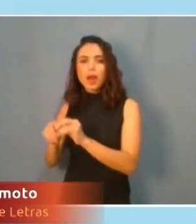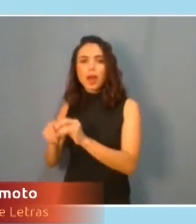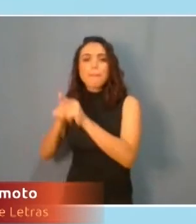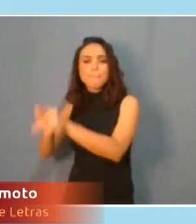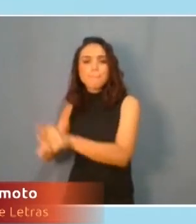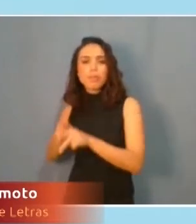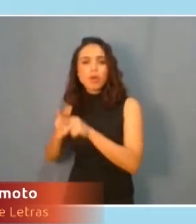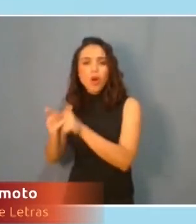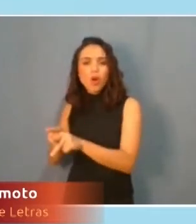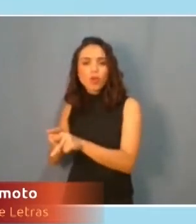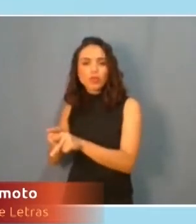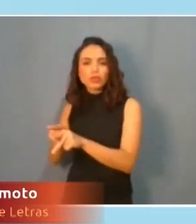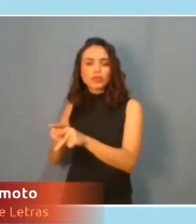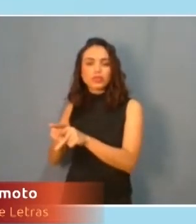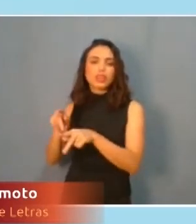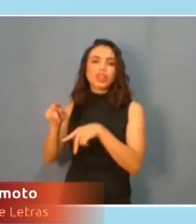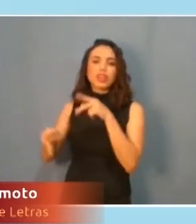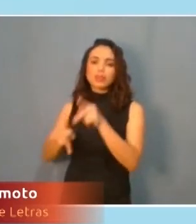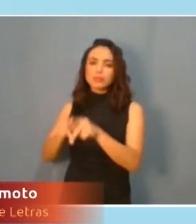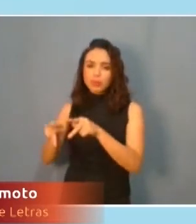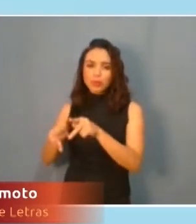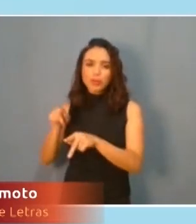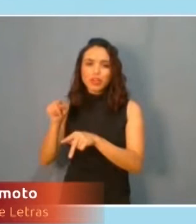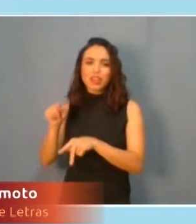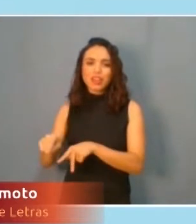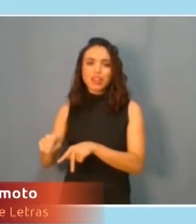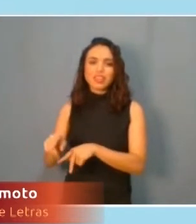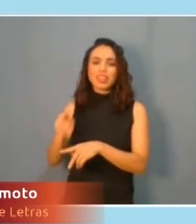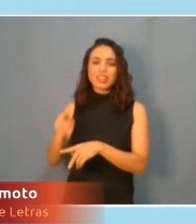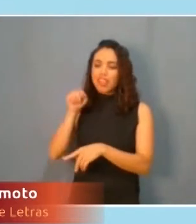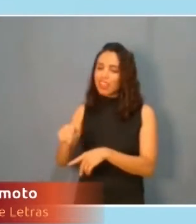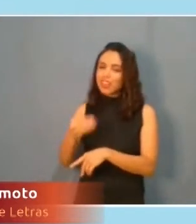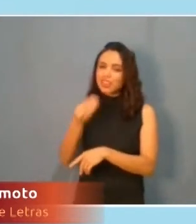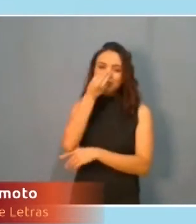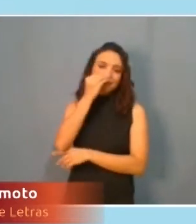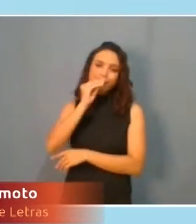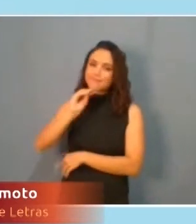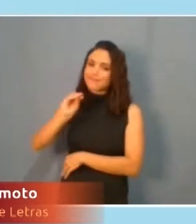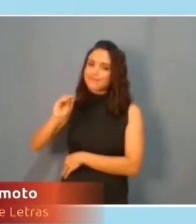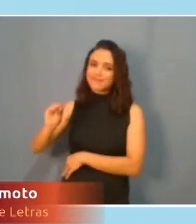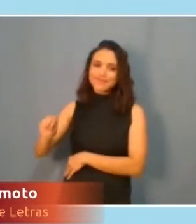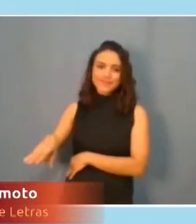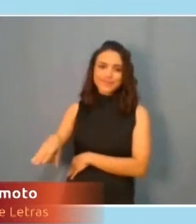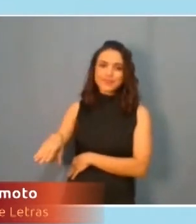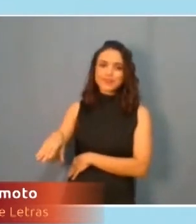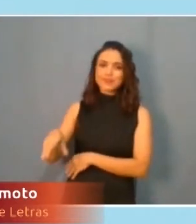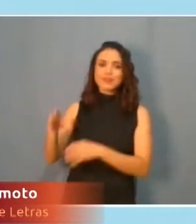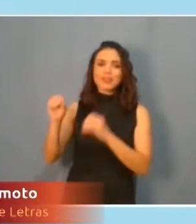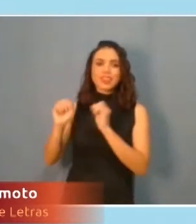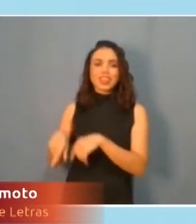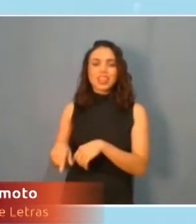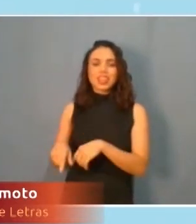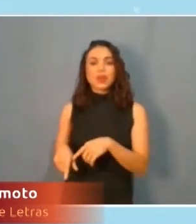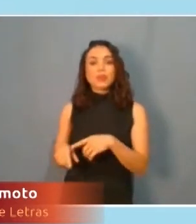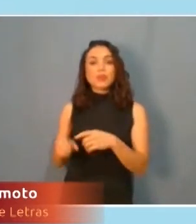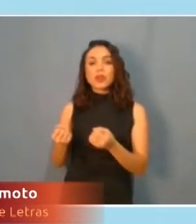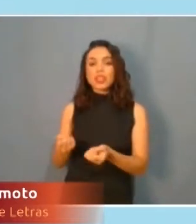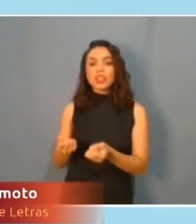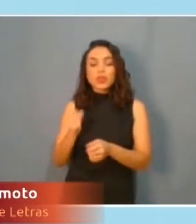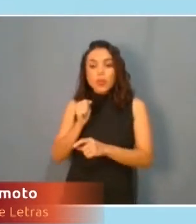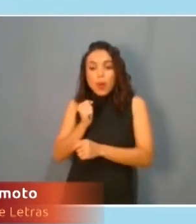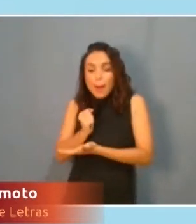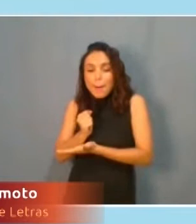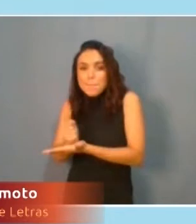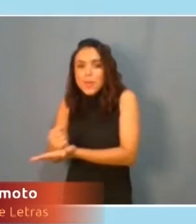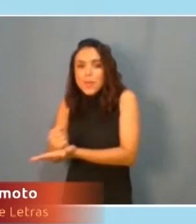e também acaba sendo a maior vítima de uma situação como essa, porque quando a gente não apoia o pequeno agricultor familiar, esse